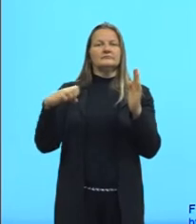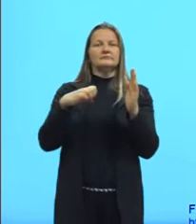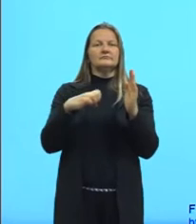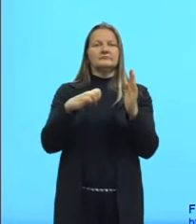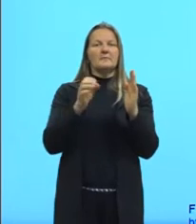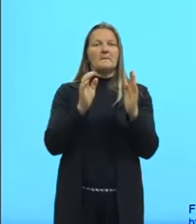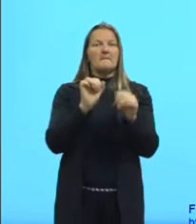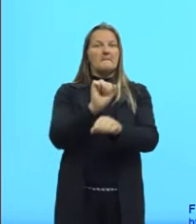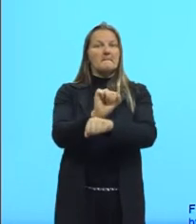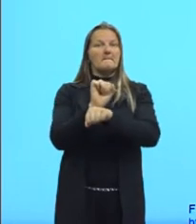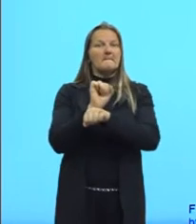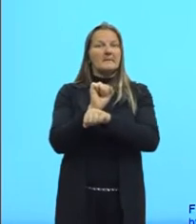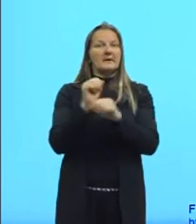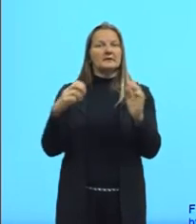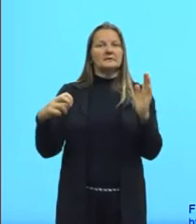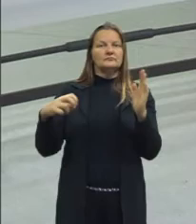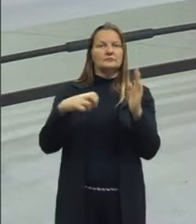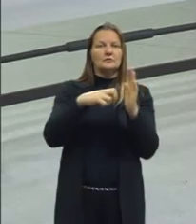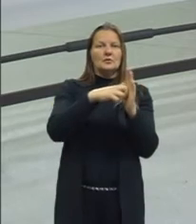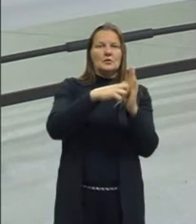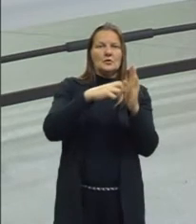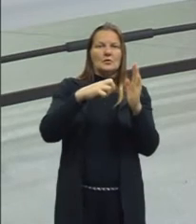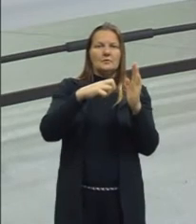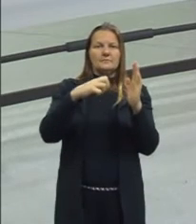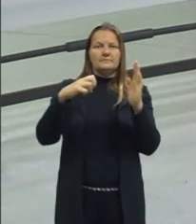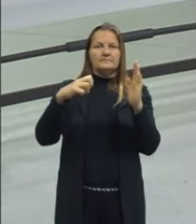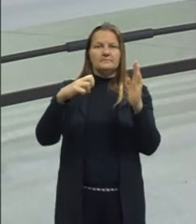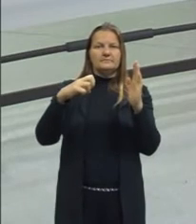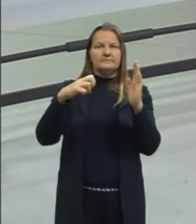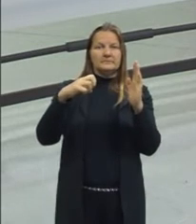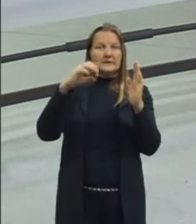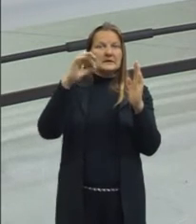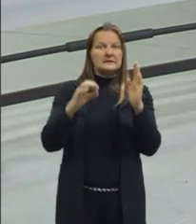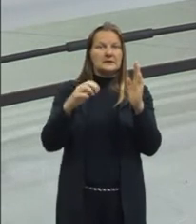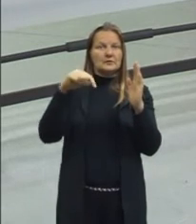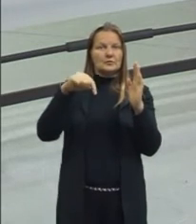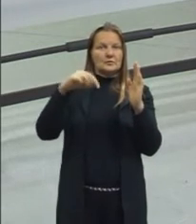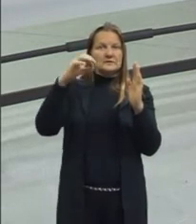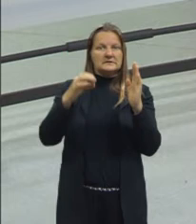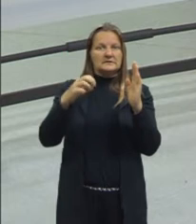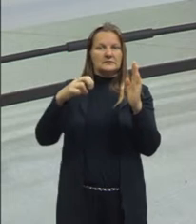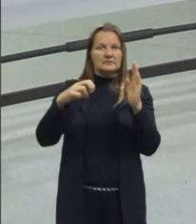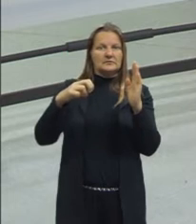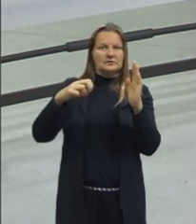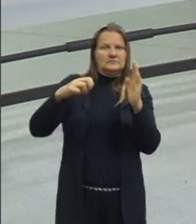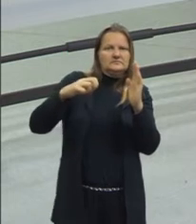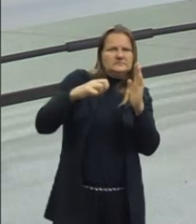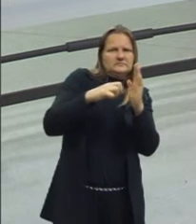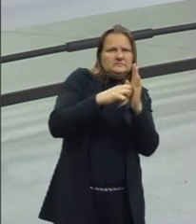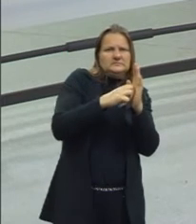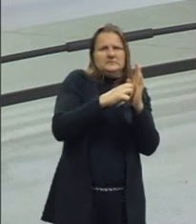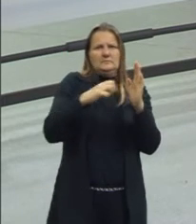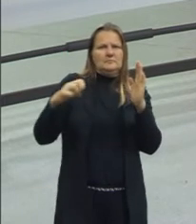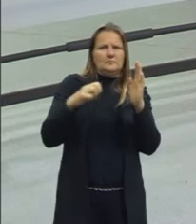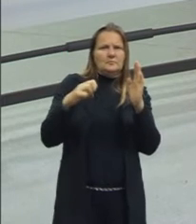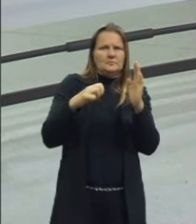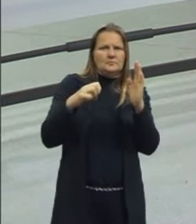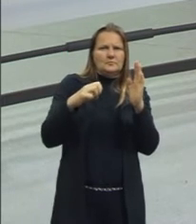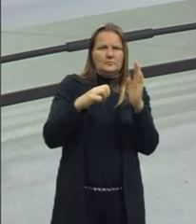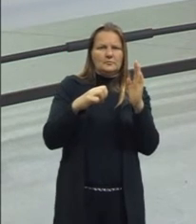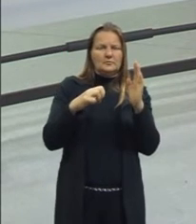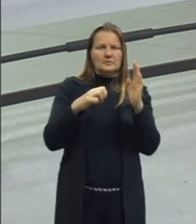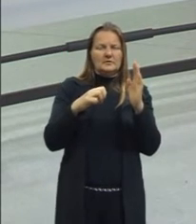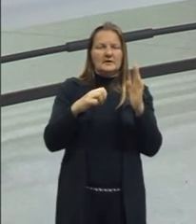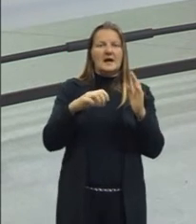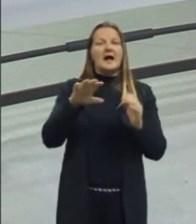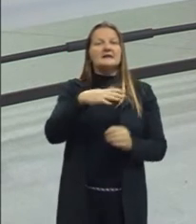equilíbrio né Mas claro que depende do movimento às vezes não existe né esse esse ponto de equilíbrio